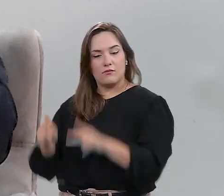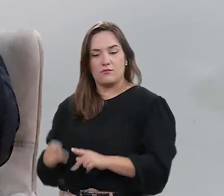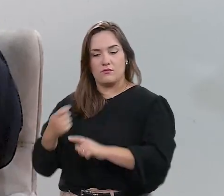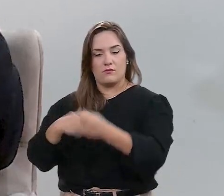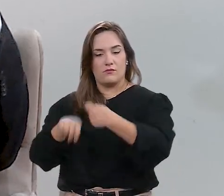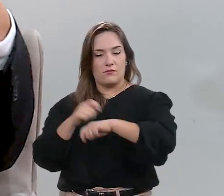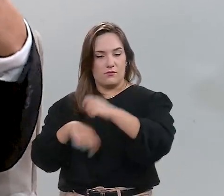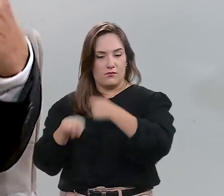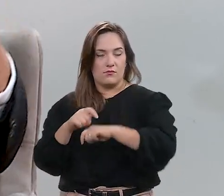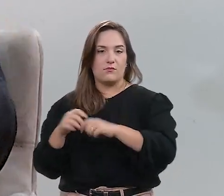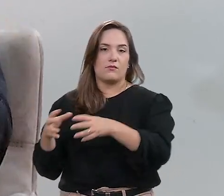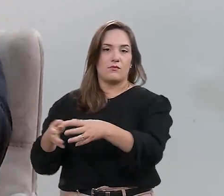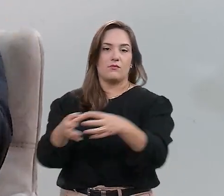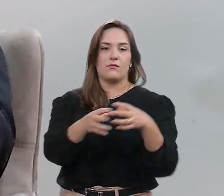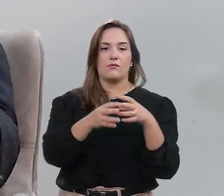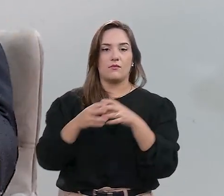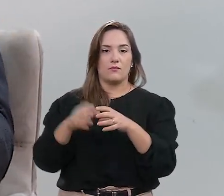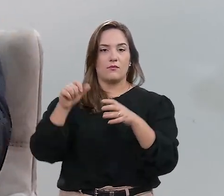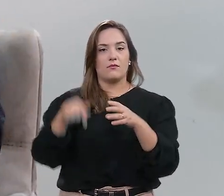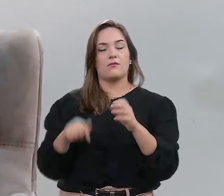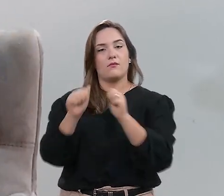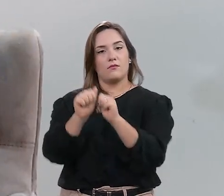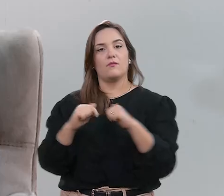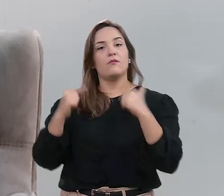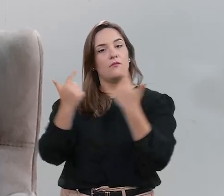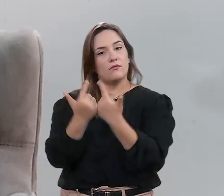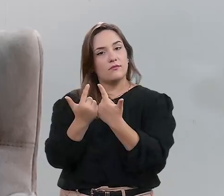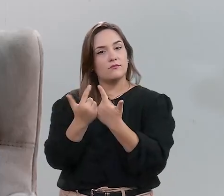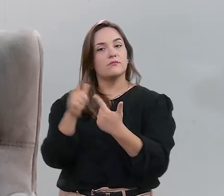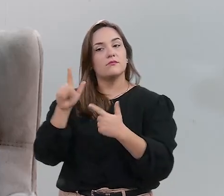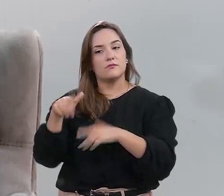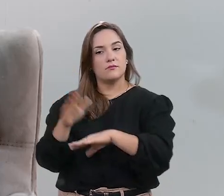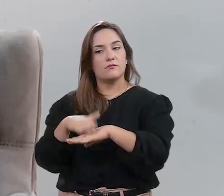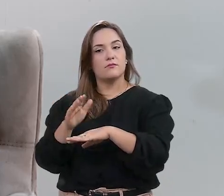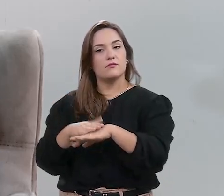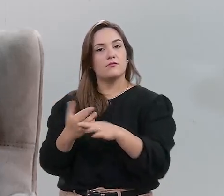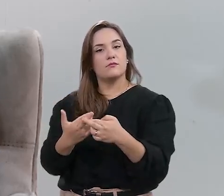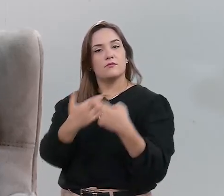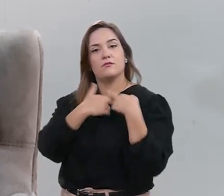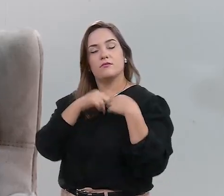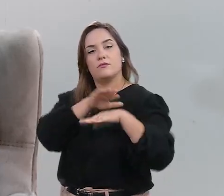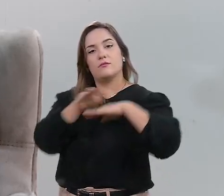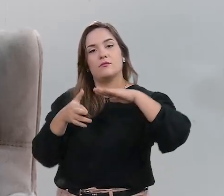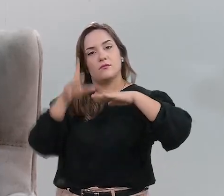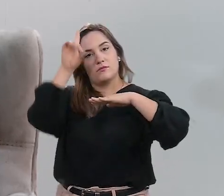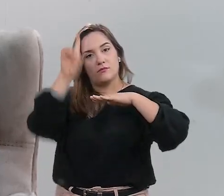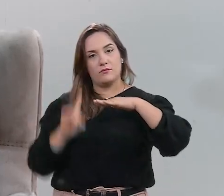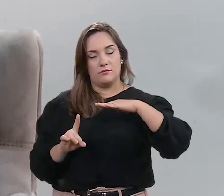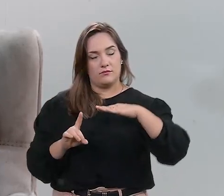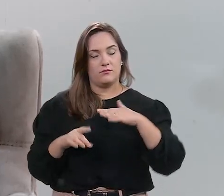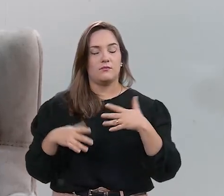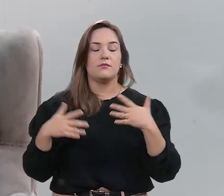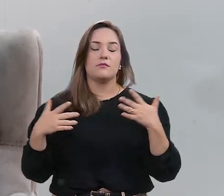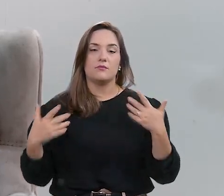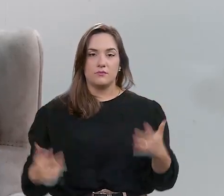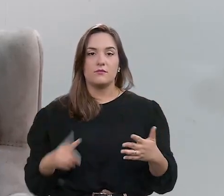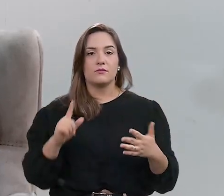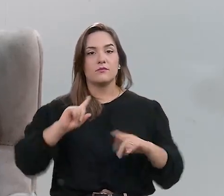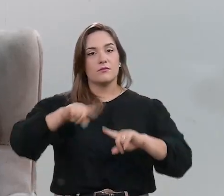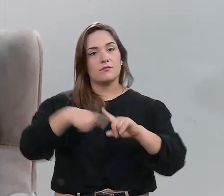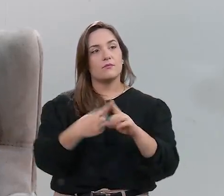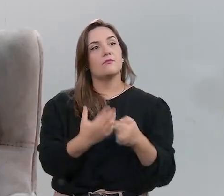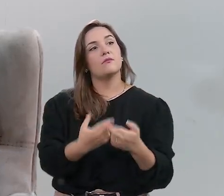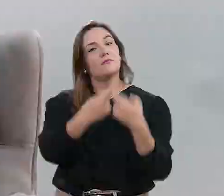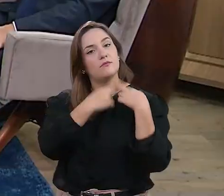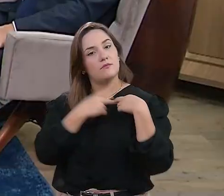funcionários, administração de todos os setores aqui da Assembleia Legislativa é de responsabilidade da mesa diretora. Então, esse é